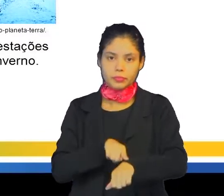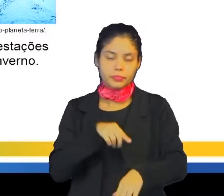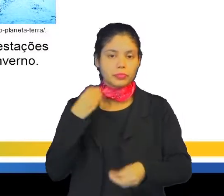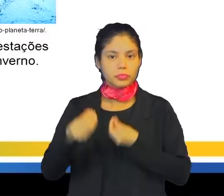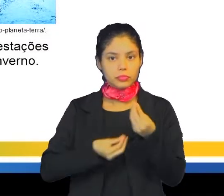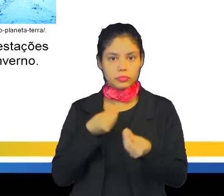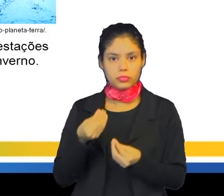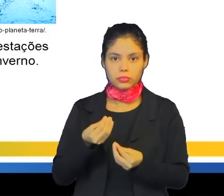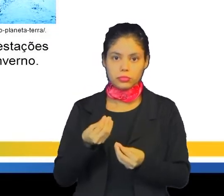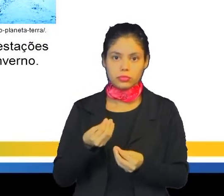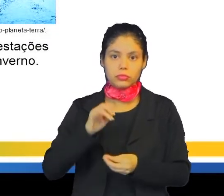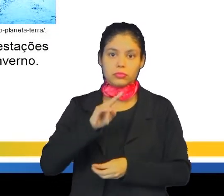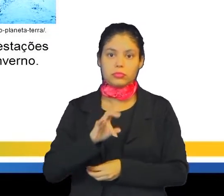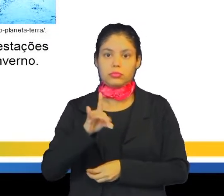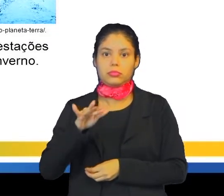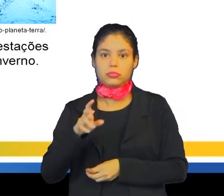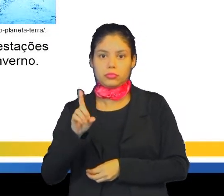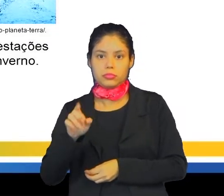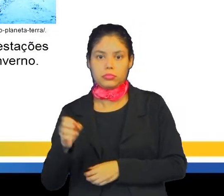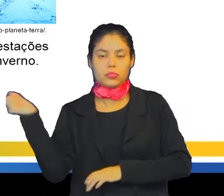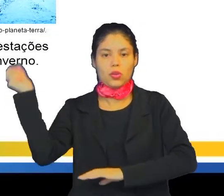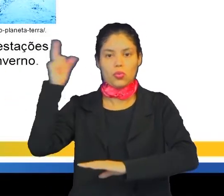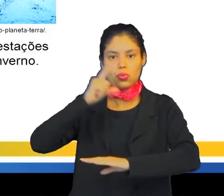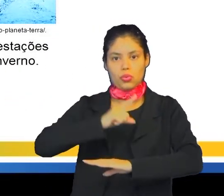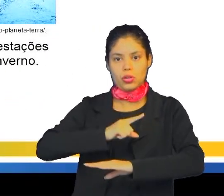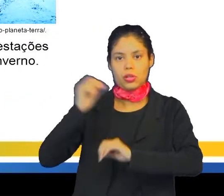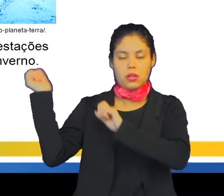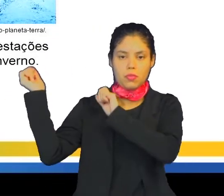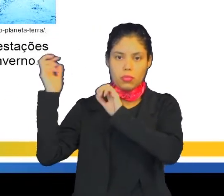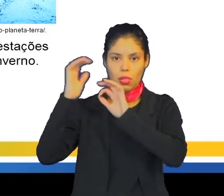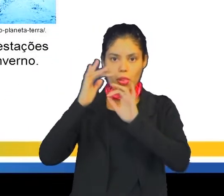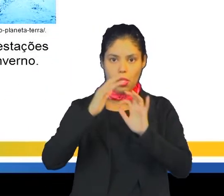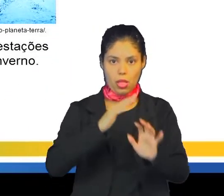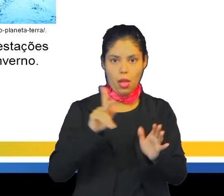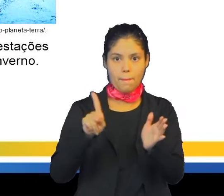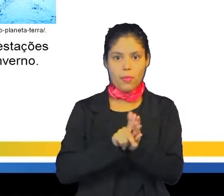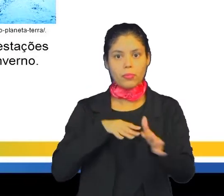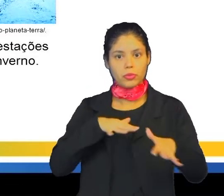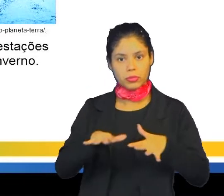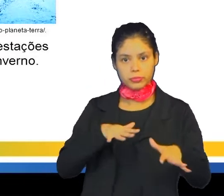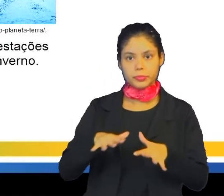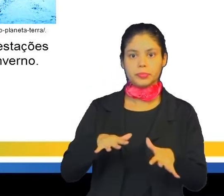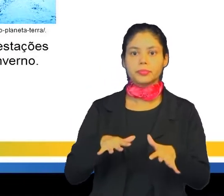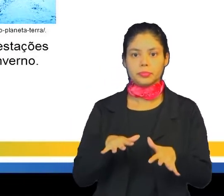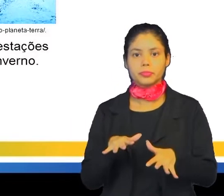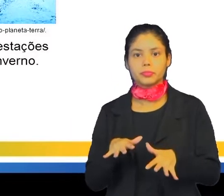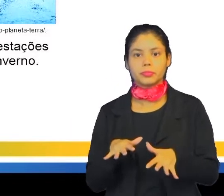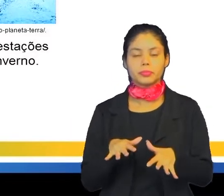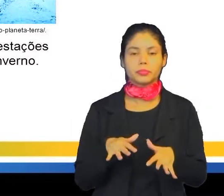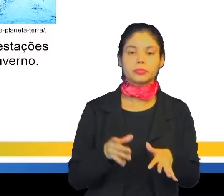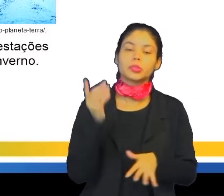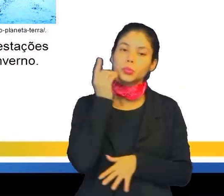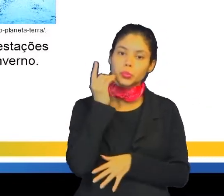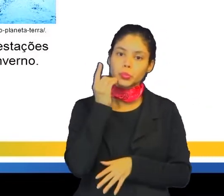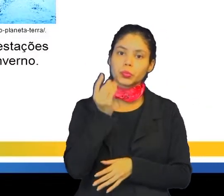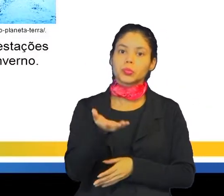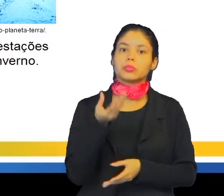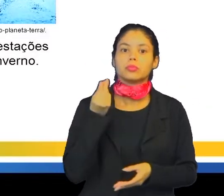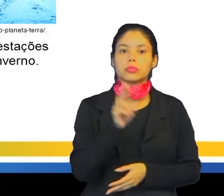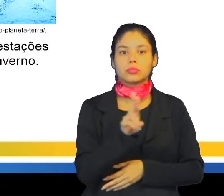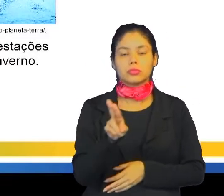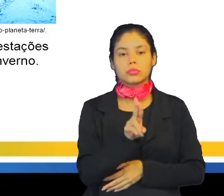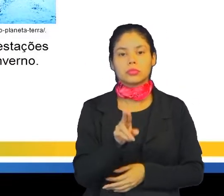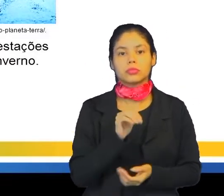também a maneira EA intensidade com que os raios solares atingem a terra em seu movimento de translação essas datas